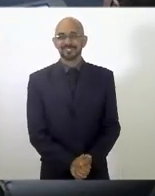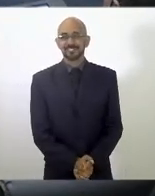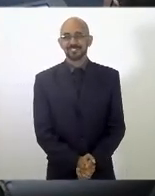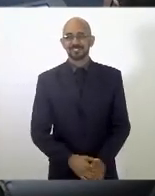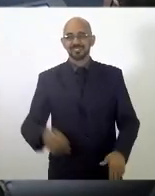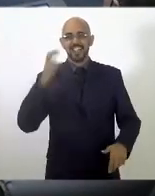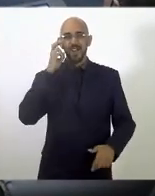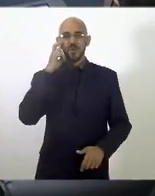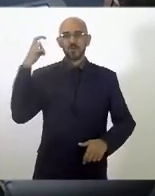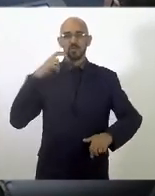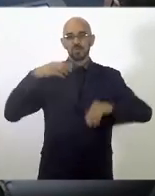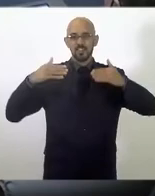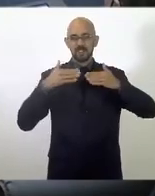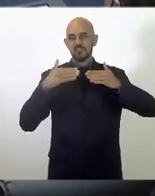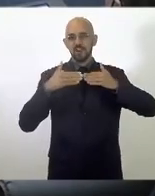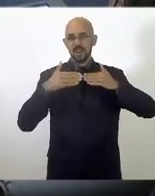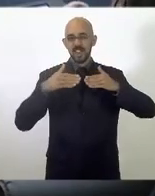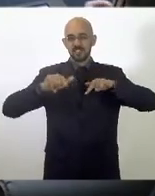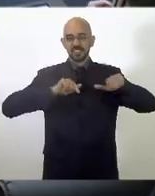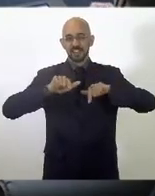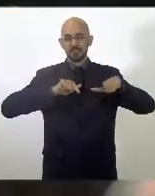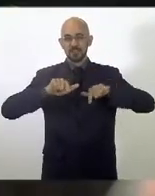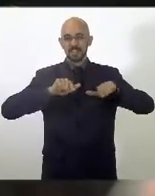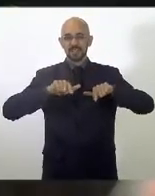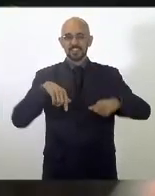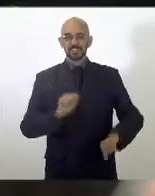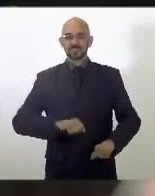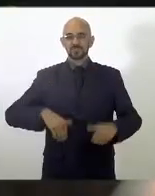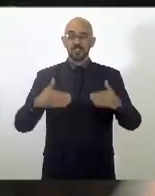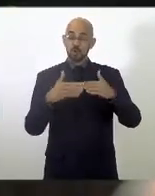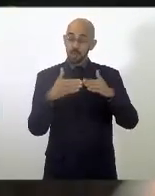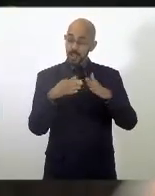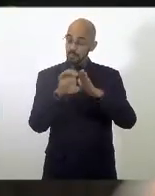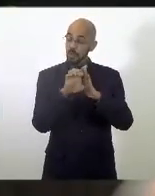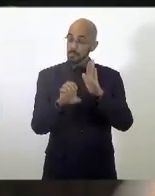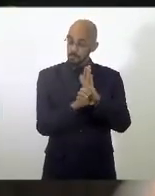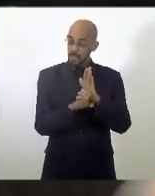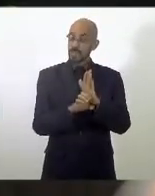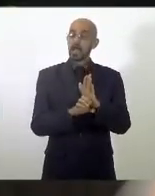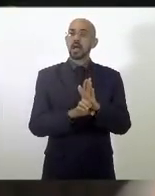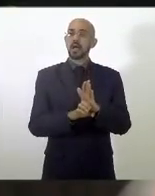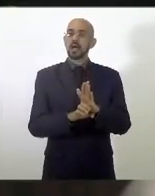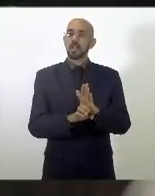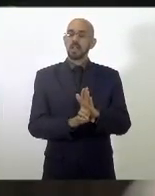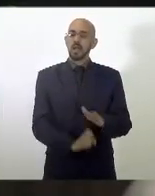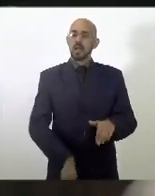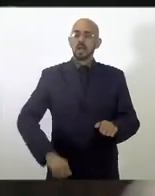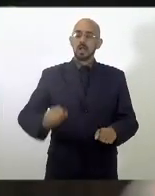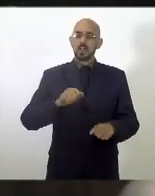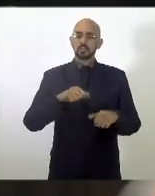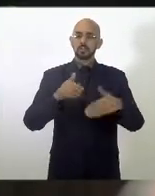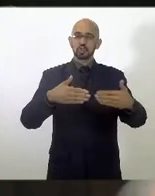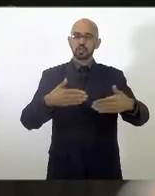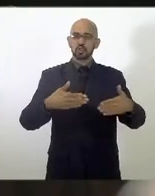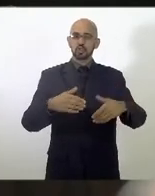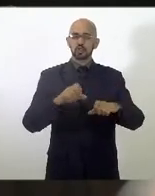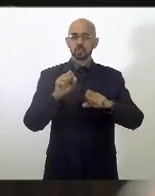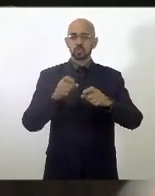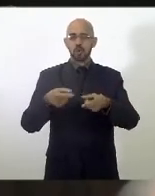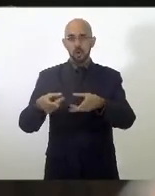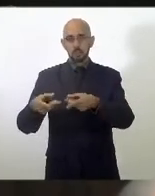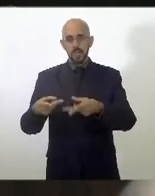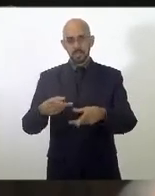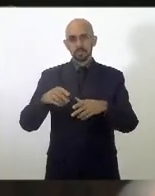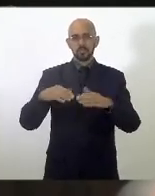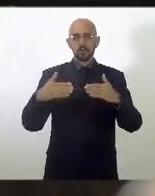De Cultura, favorável. De Trabalho, Legislação Social, Seguridade Social, favorável, com emenda. De Economia, Indústria e Comércio, favorável. De Orçamento, Finanças, Fiscalização